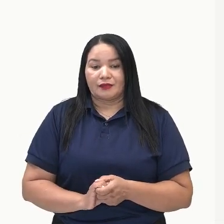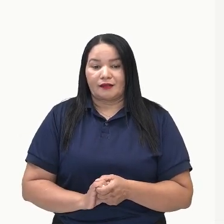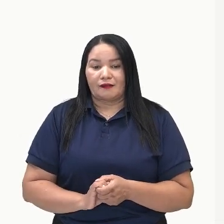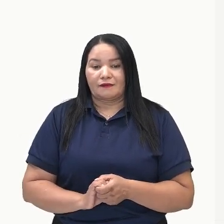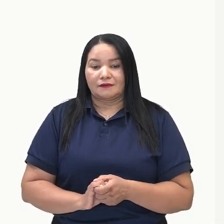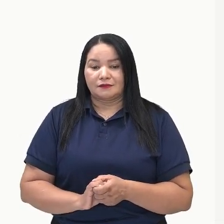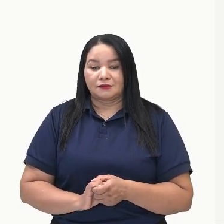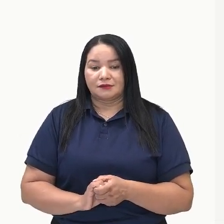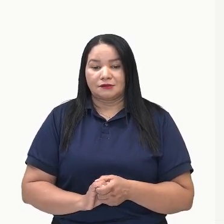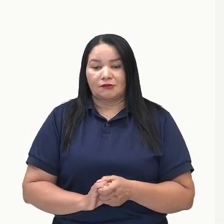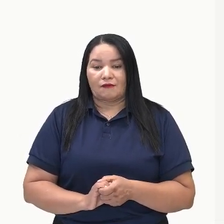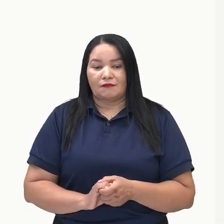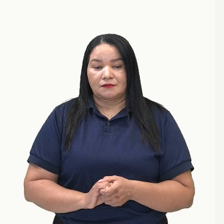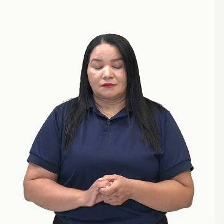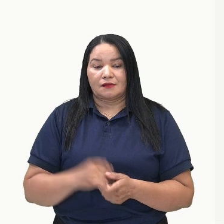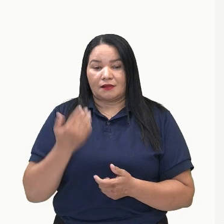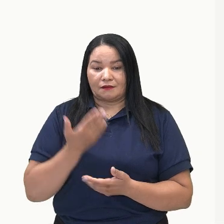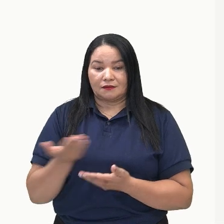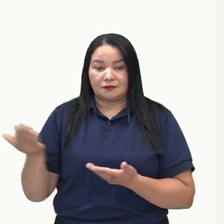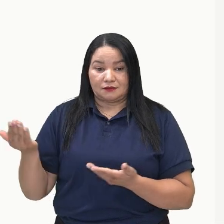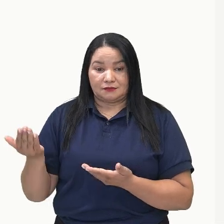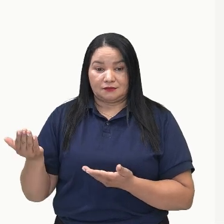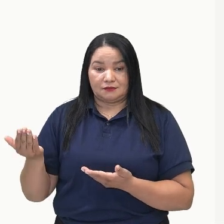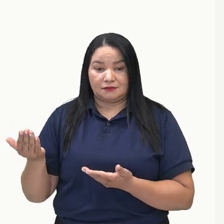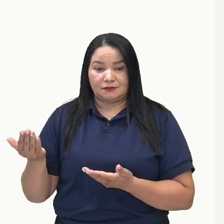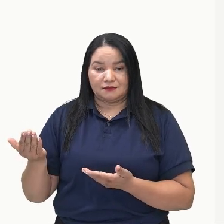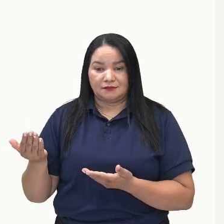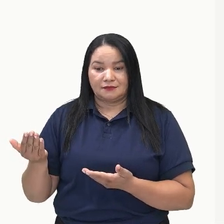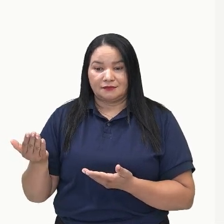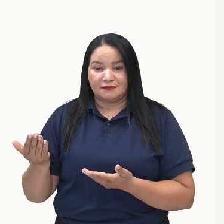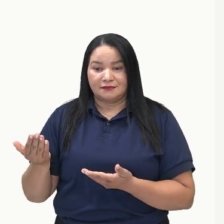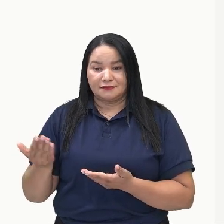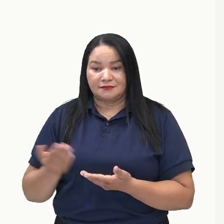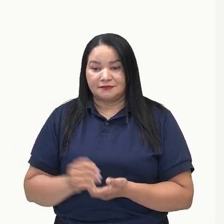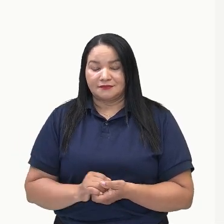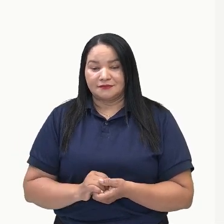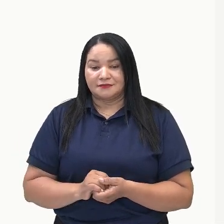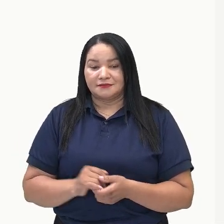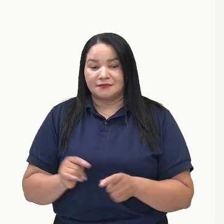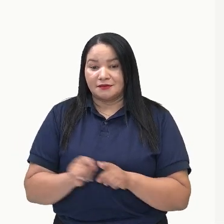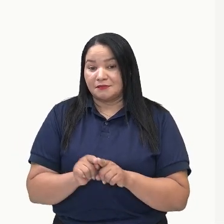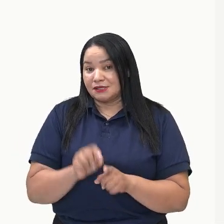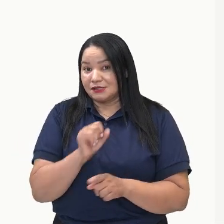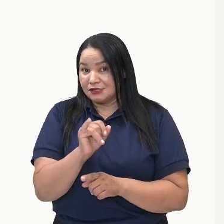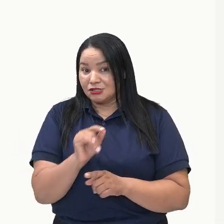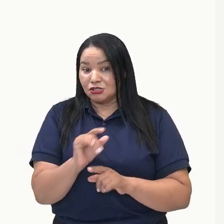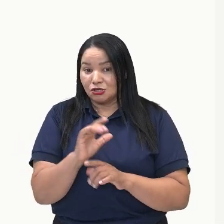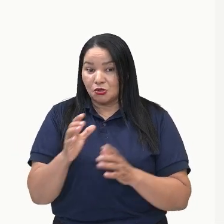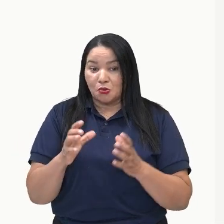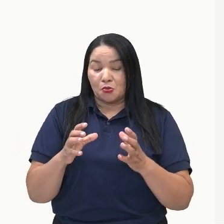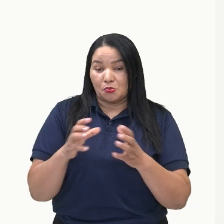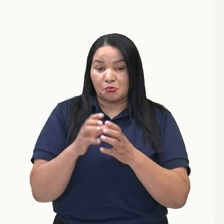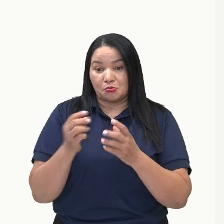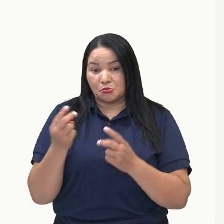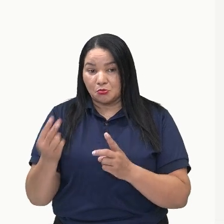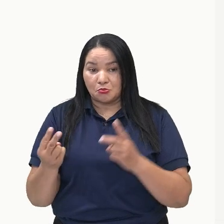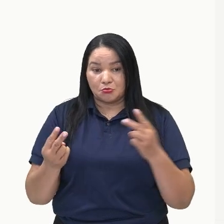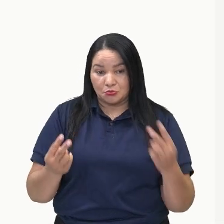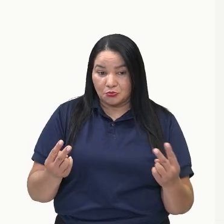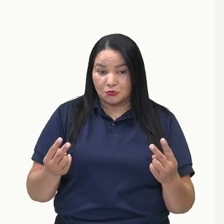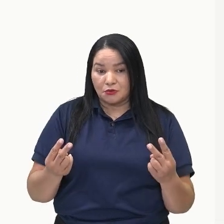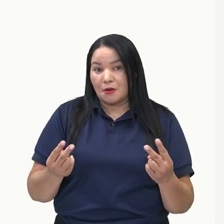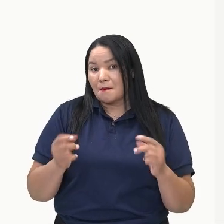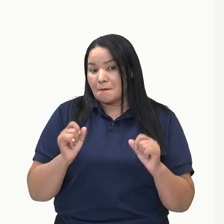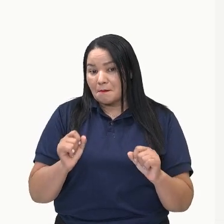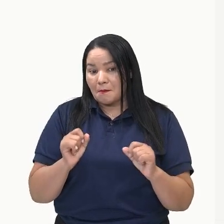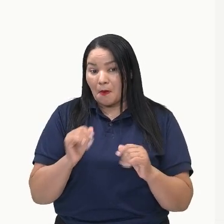até aqui, ó. E se for um esporte ali praticado no dia que for duplas, ela vem até mais aqui fora, ó.